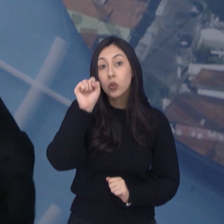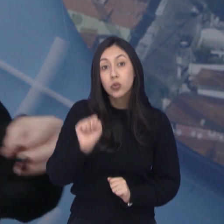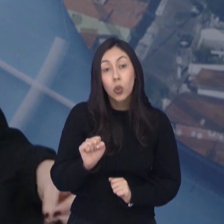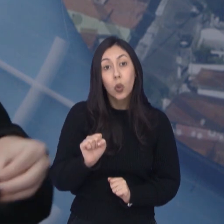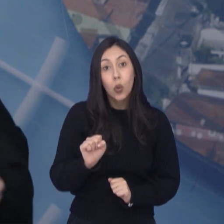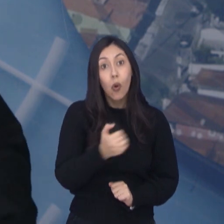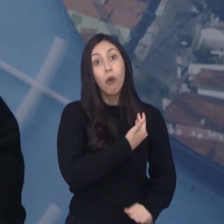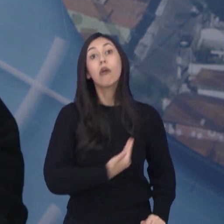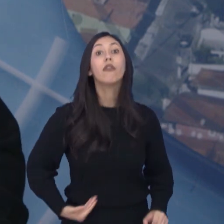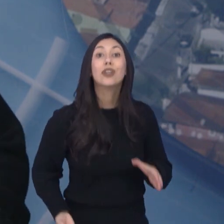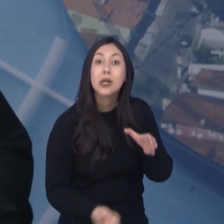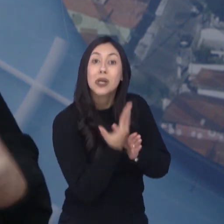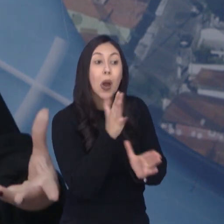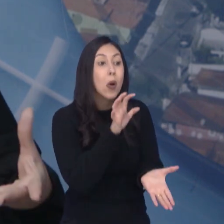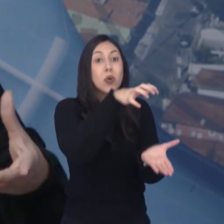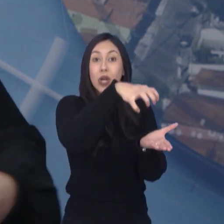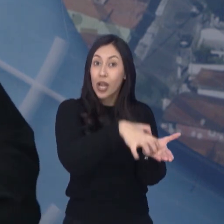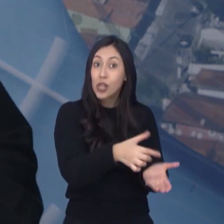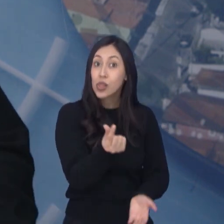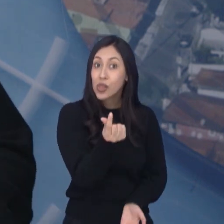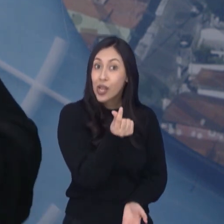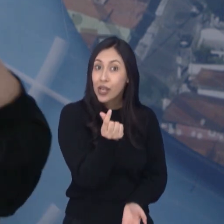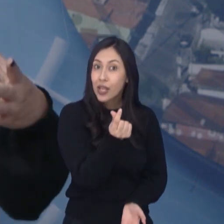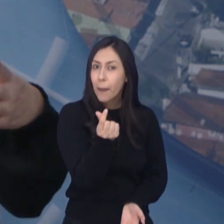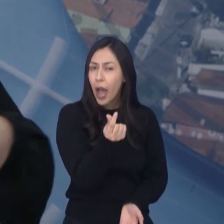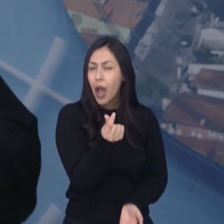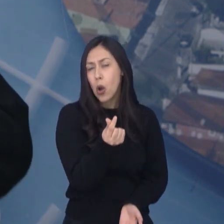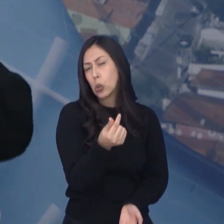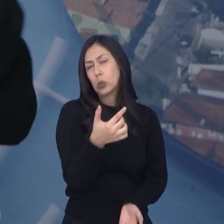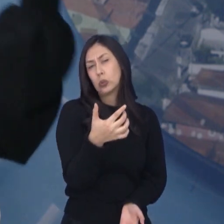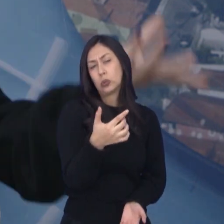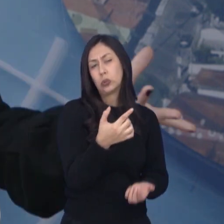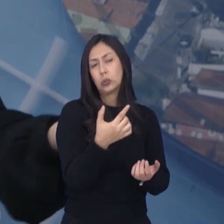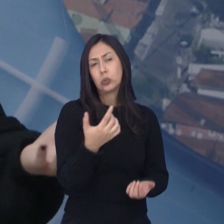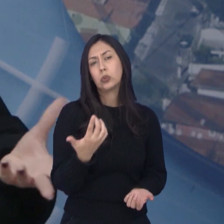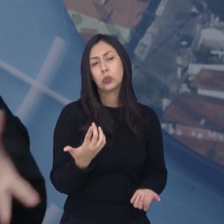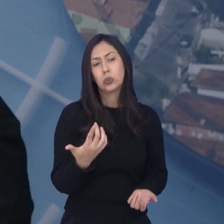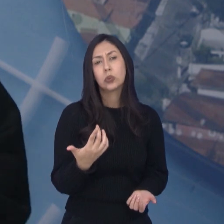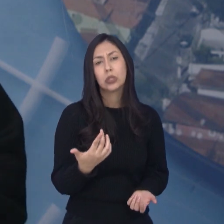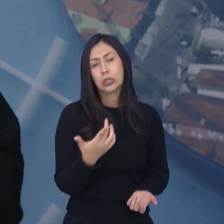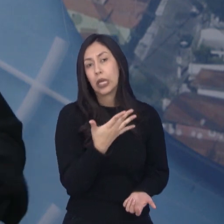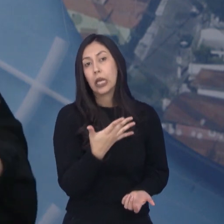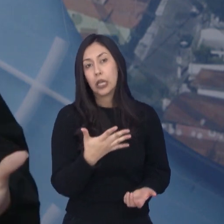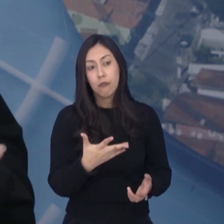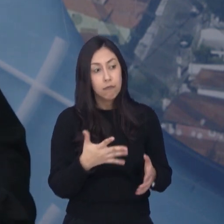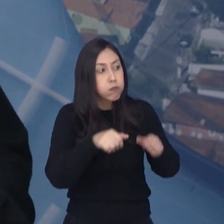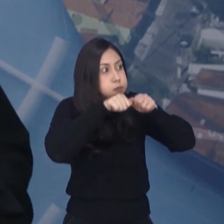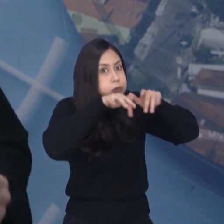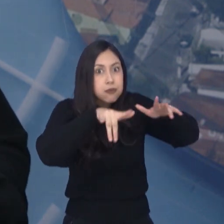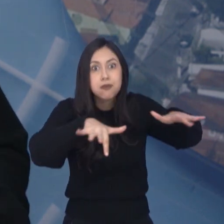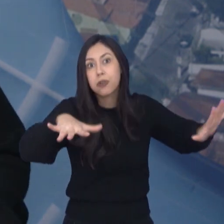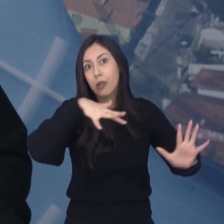governo criou um departamento de K-pop, que é um estilo musical, né, que ganhou o mundo, né, está fazendo muito